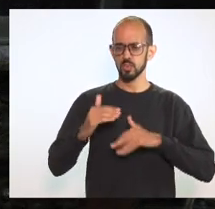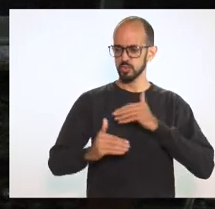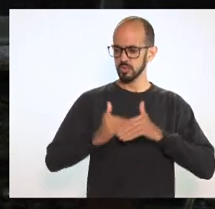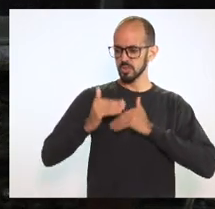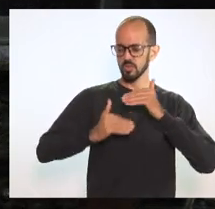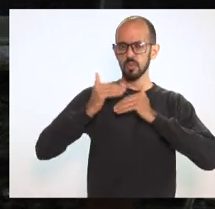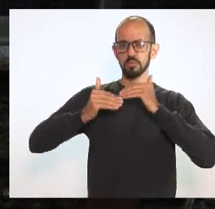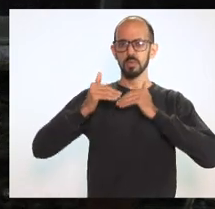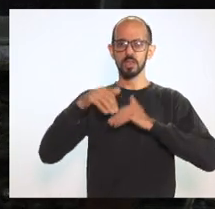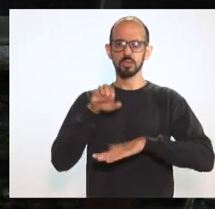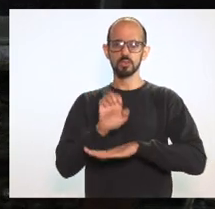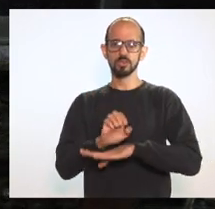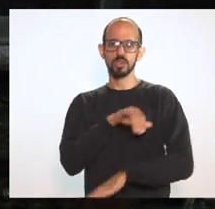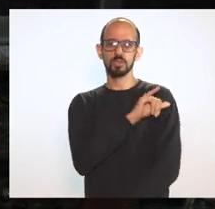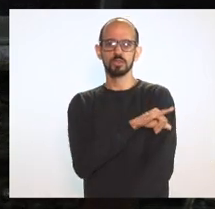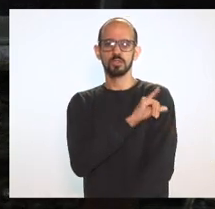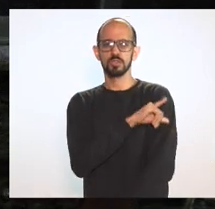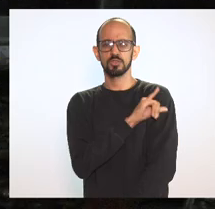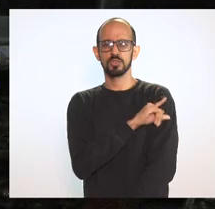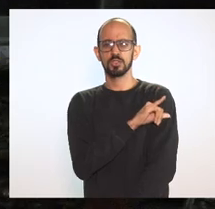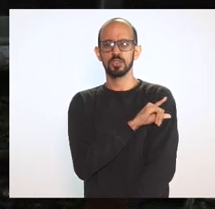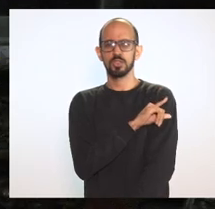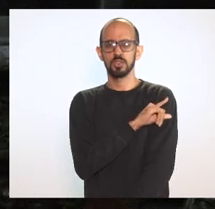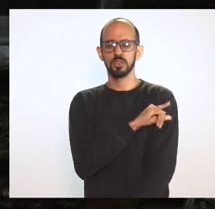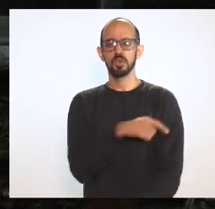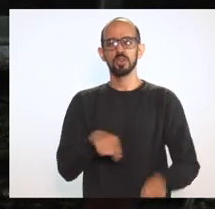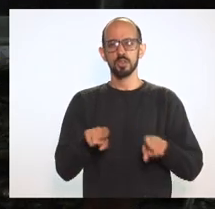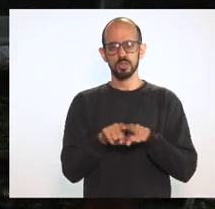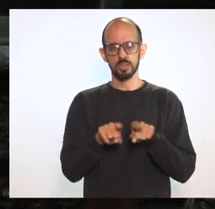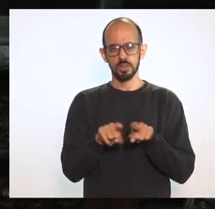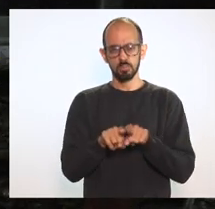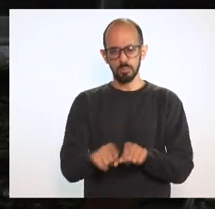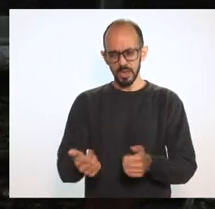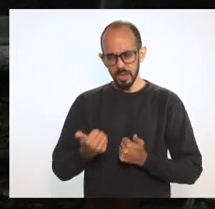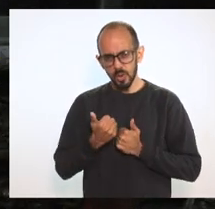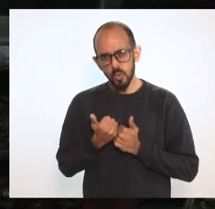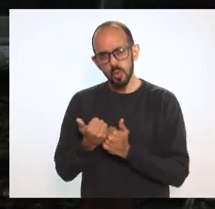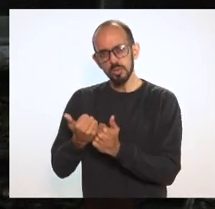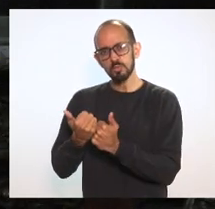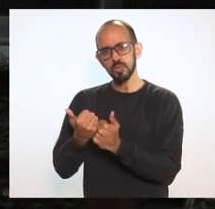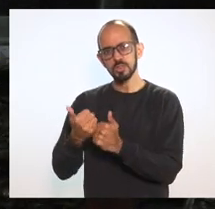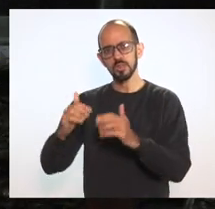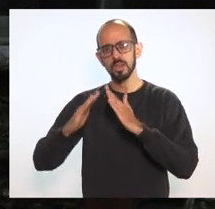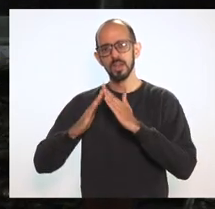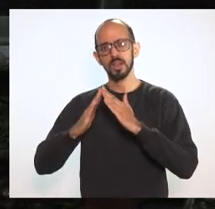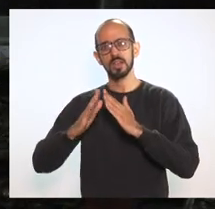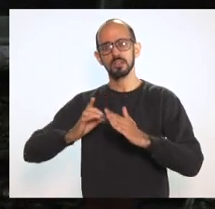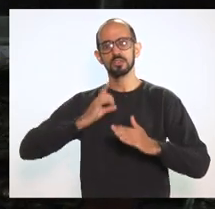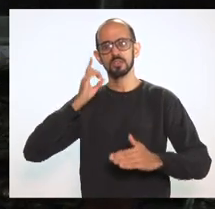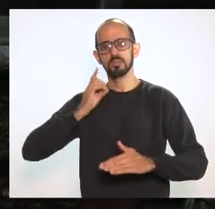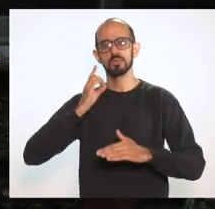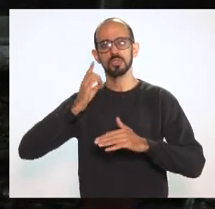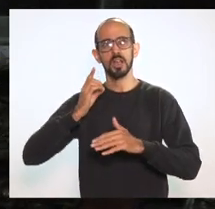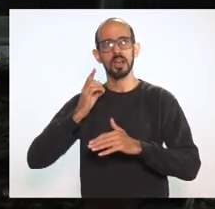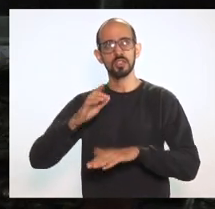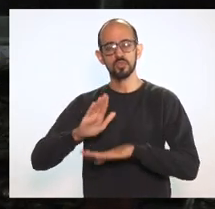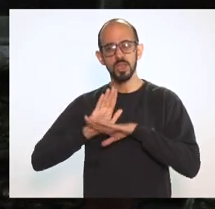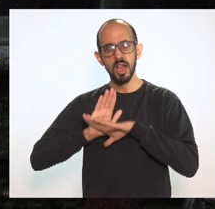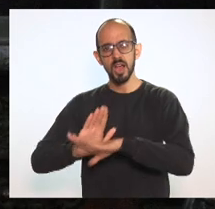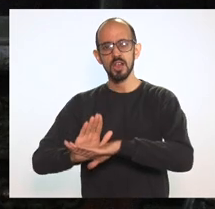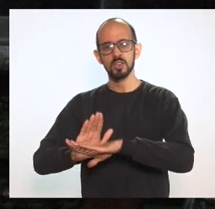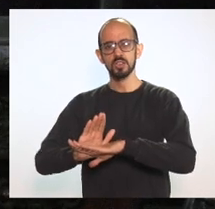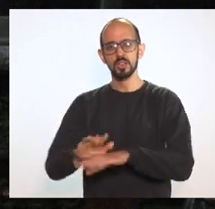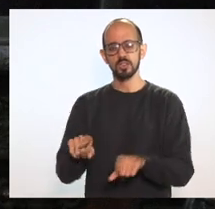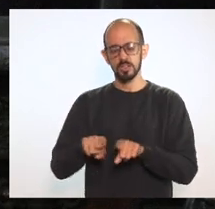do nosso Estado, no que diz respeito à contribuição que esta casa vem dando na questão do